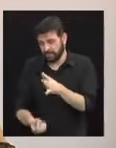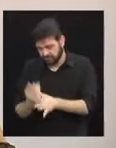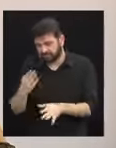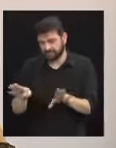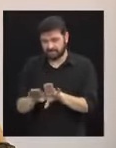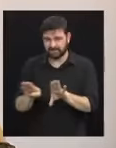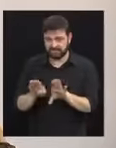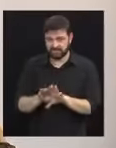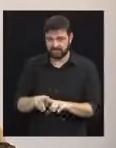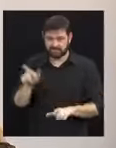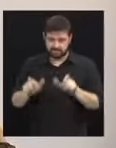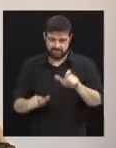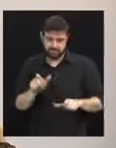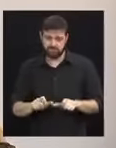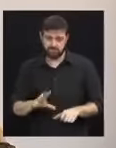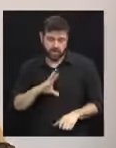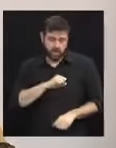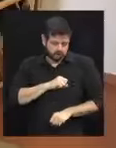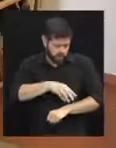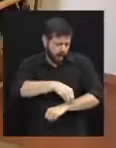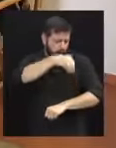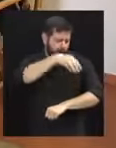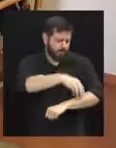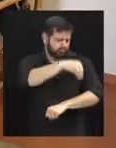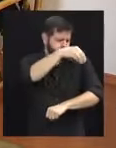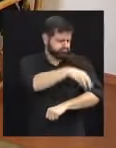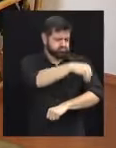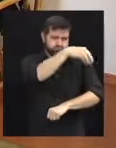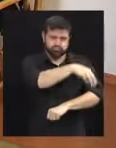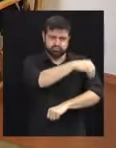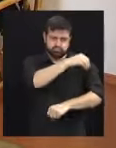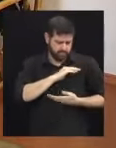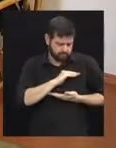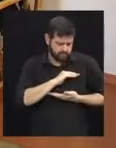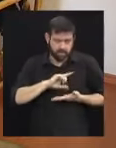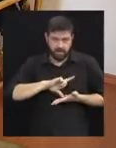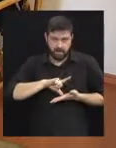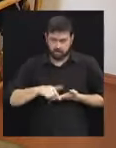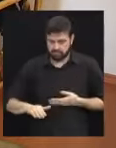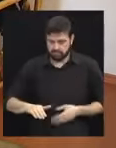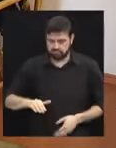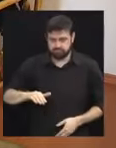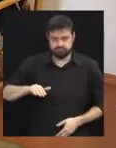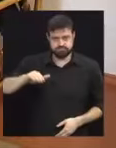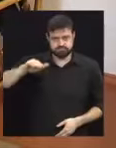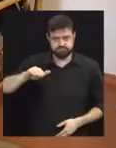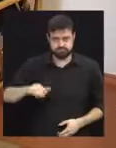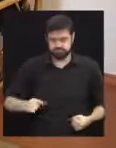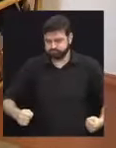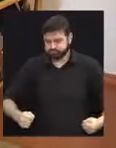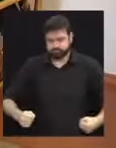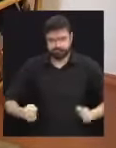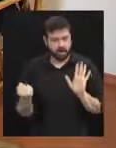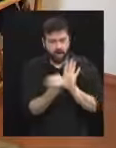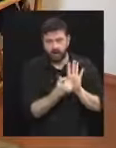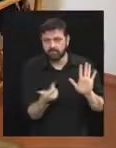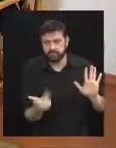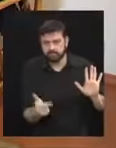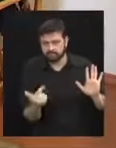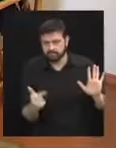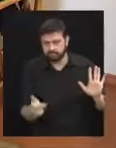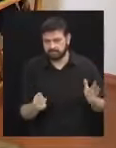sensibilidade, né? Os peludinhos, às vezes ele é peludinho de pequeno, mas ele vai crescer e ele é um cachorro sem raça, então ele não vai